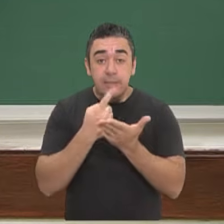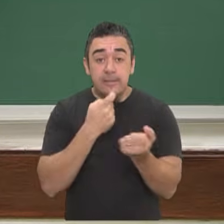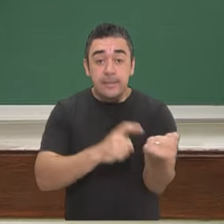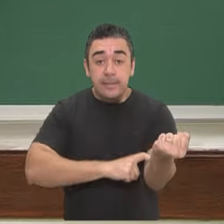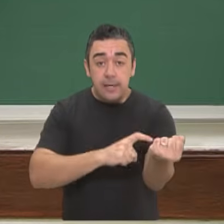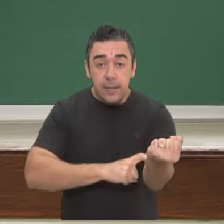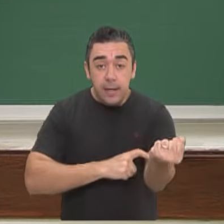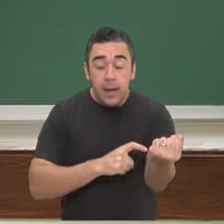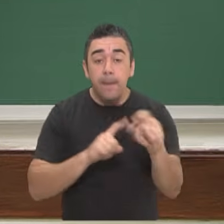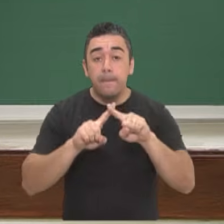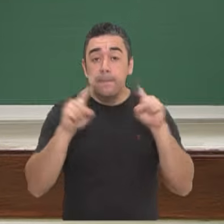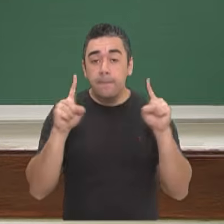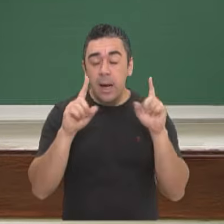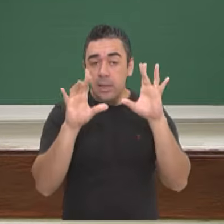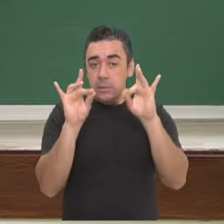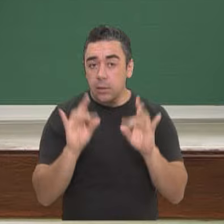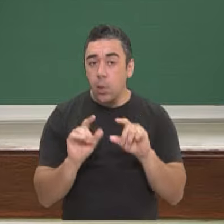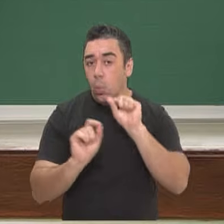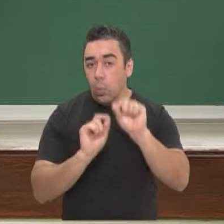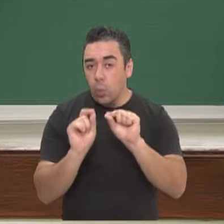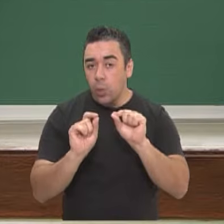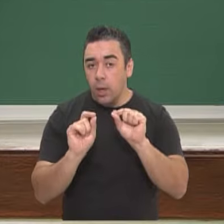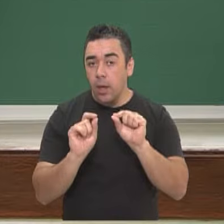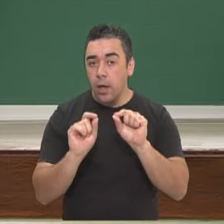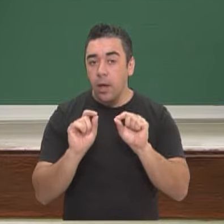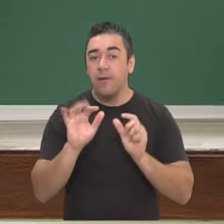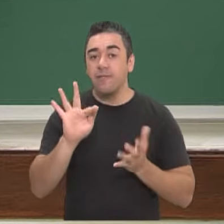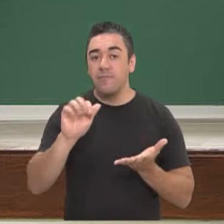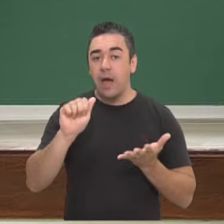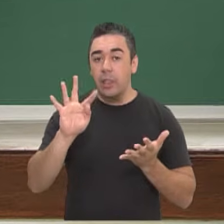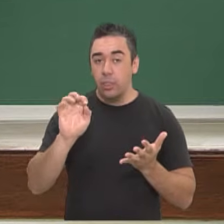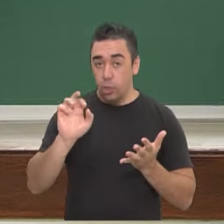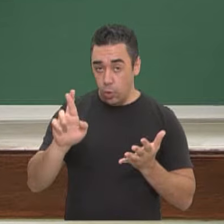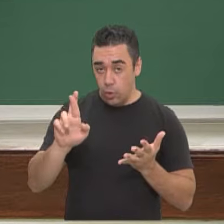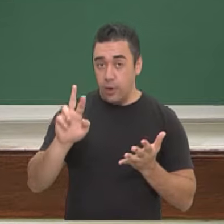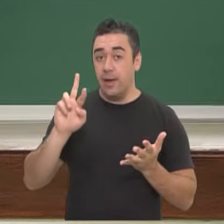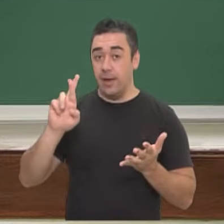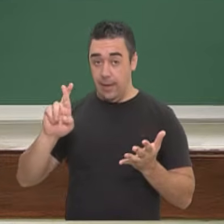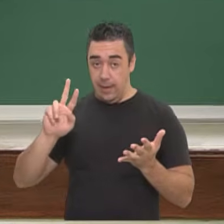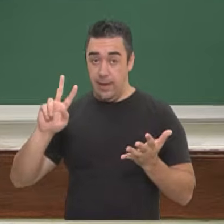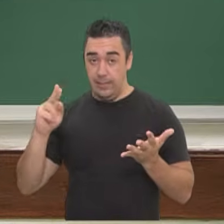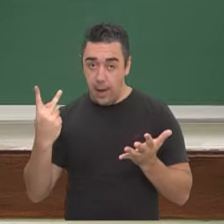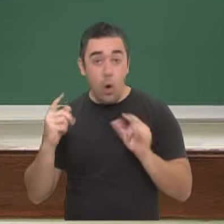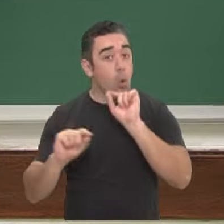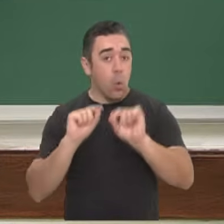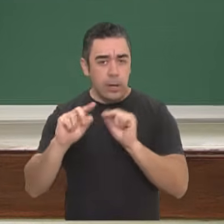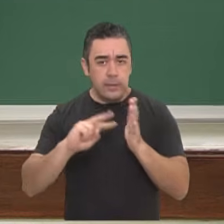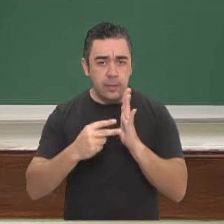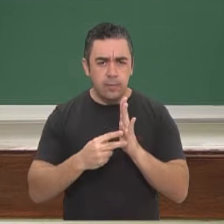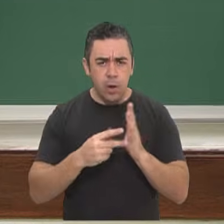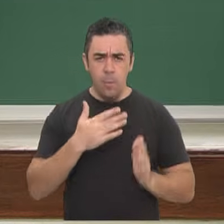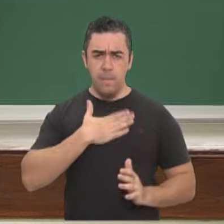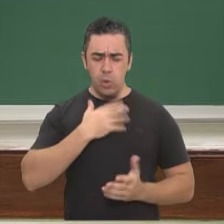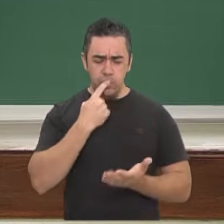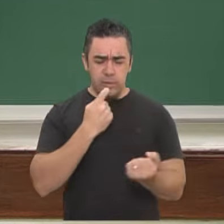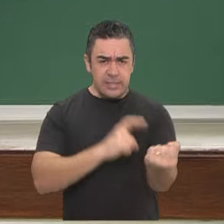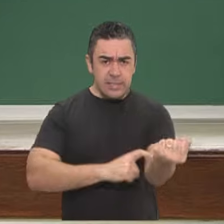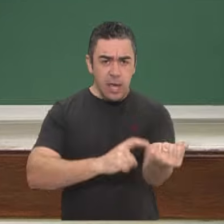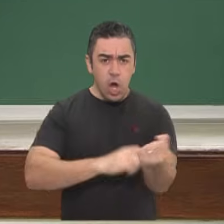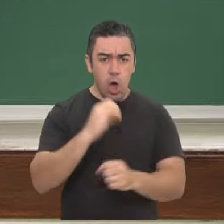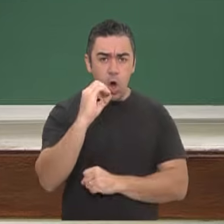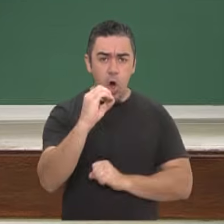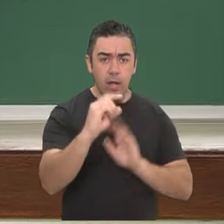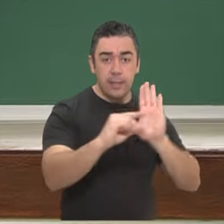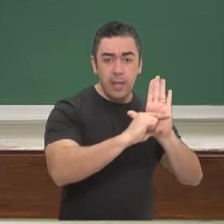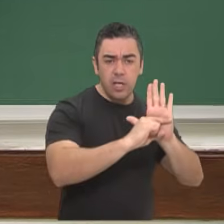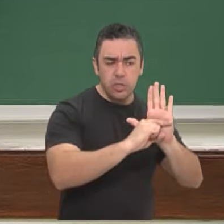estudar um detalhe um pouquinho diferente do sangue. A gente vai estudar o fator RH. Então, quando eu digo para vocês que meu sangue é O negativo, eu estou te dando